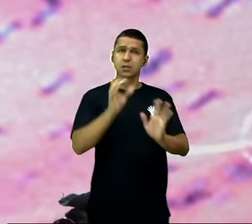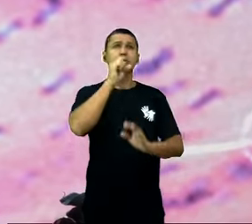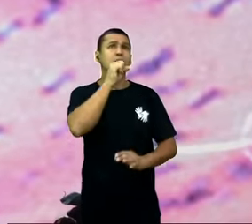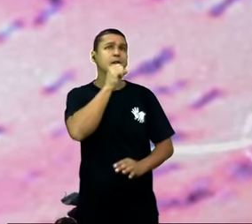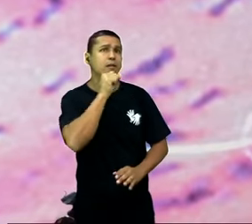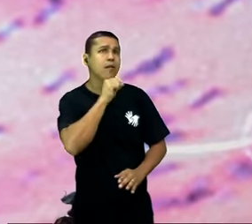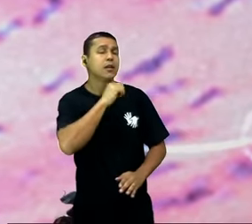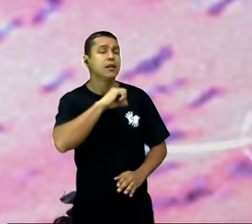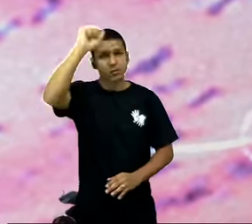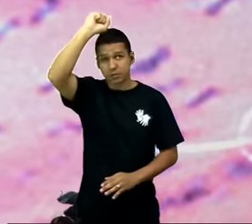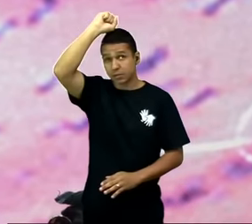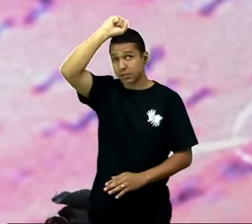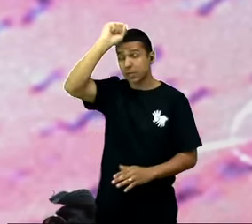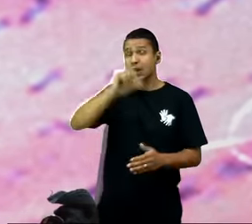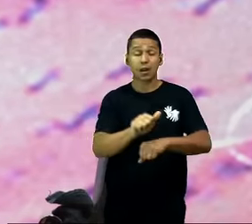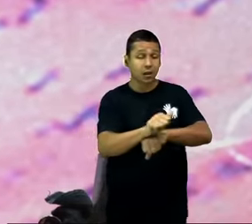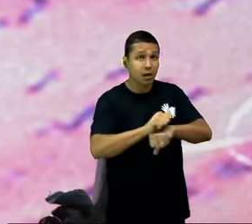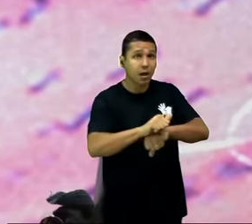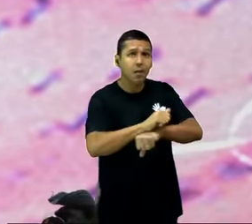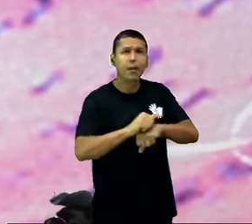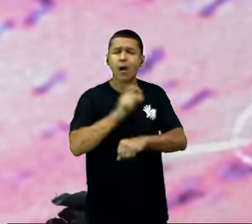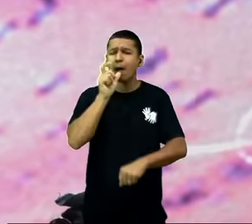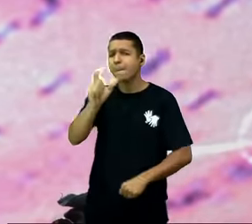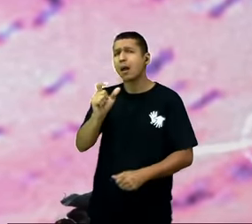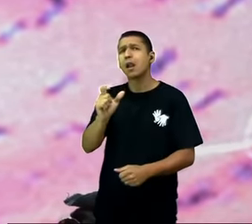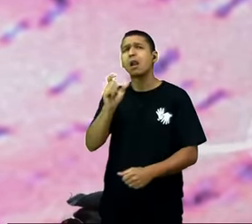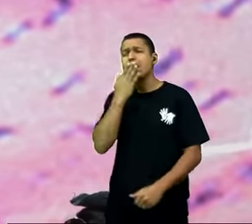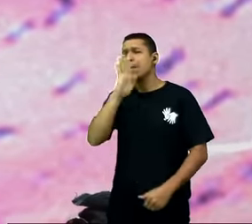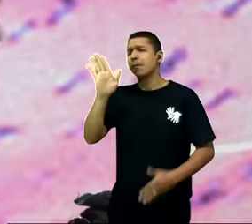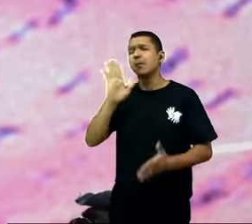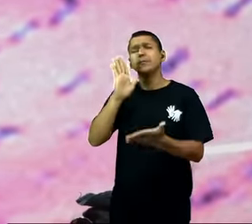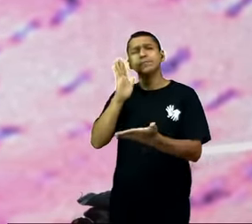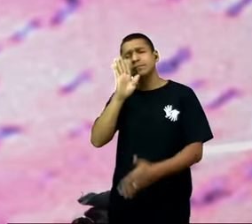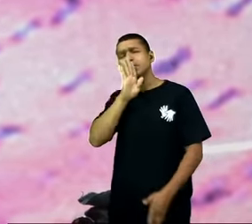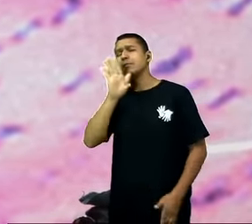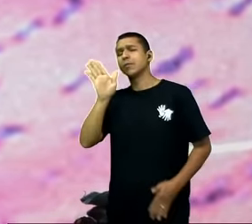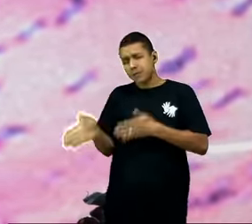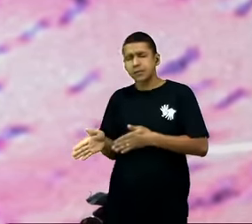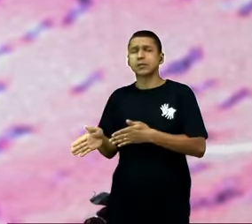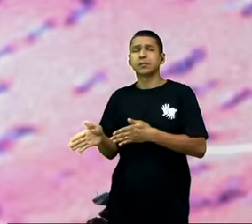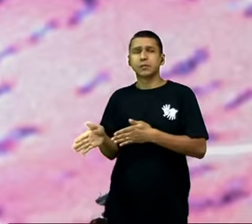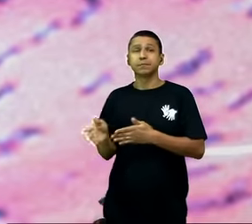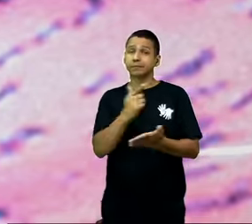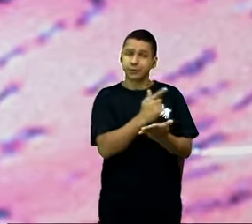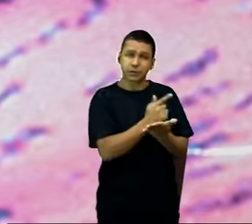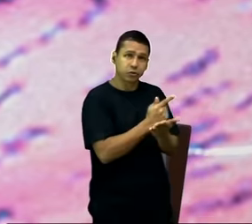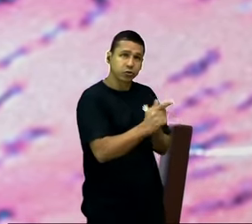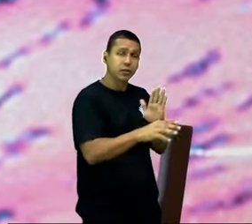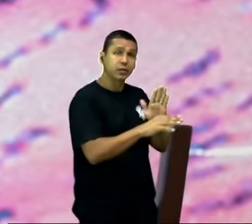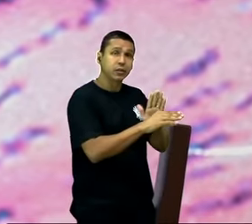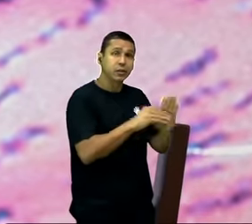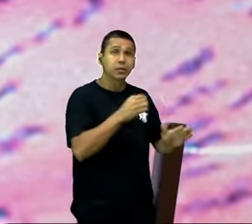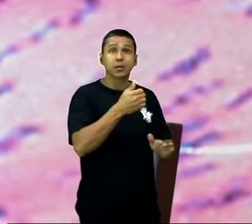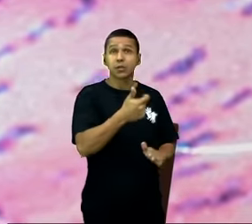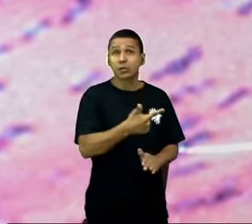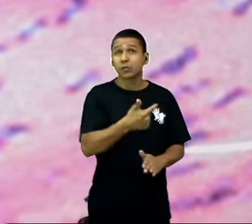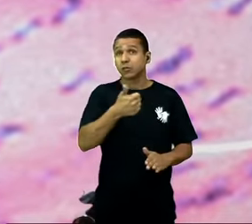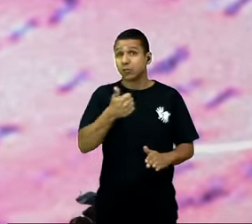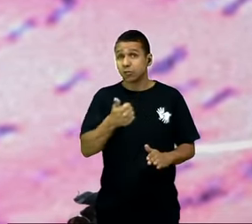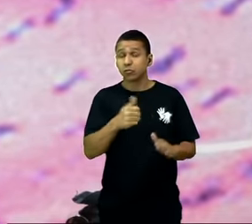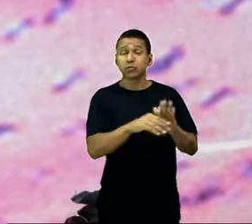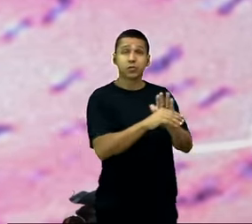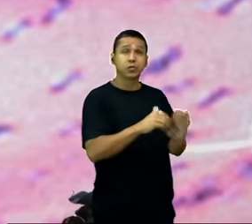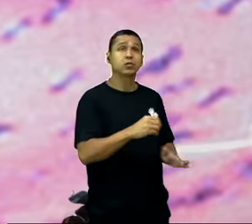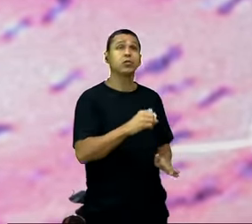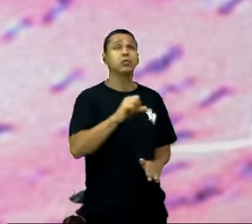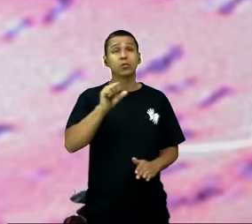havia prometido. A palavra se cumpriu e a Bíblia diz que teve festa. Olha que incrível. Gênesis capítulo 21, versículo 1 a 8. O Senhor foi bondoso com